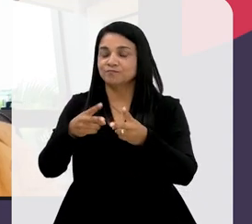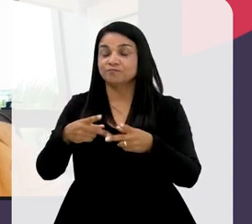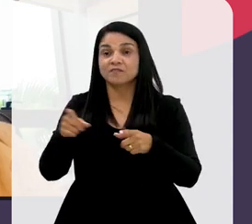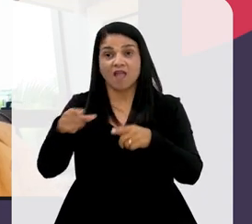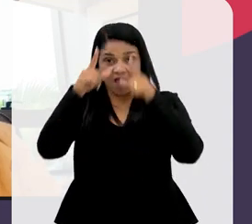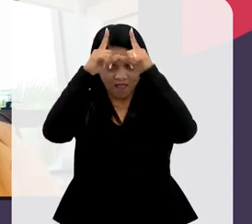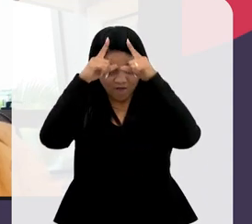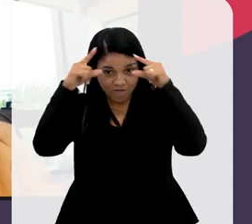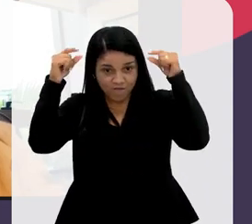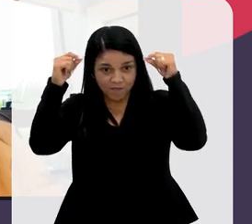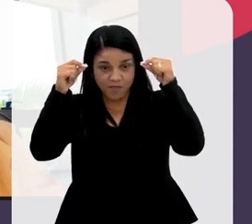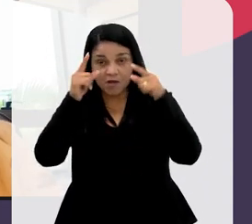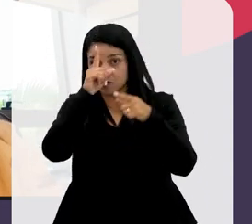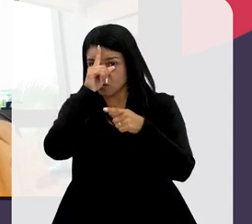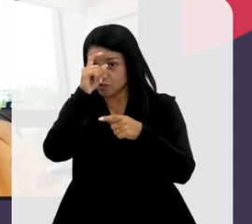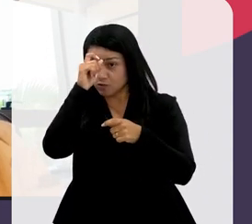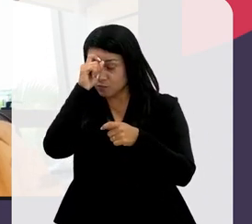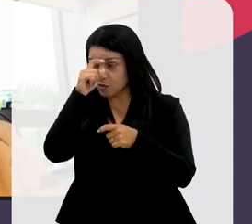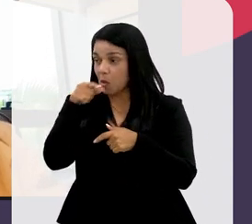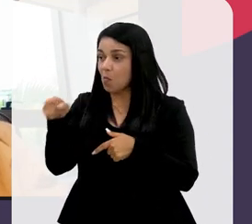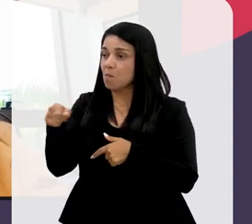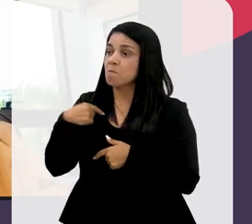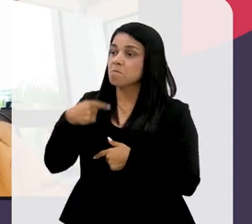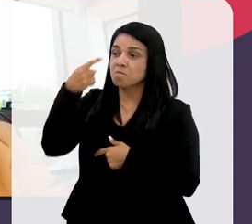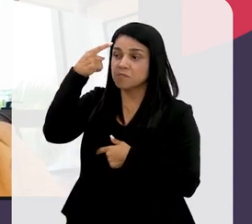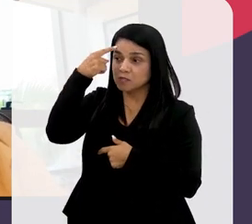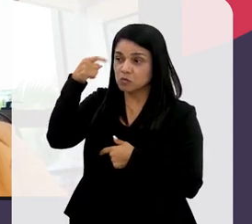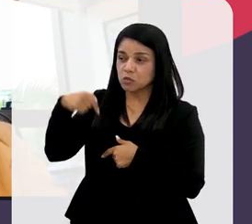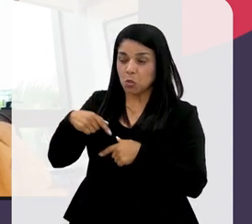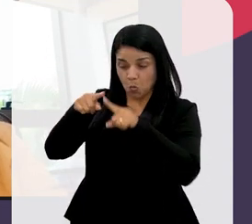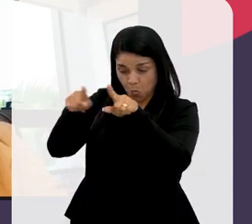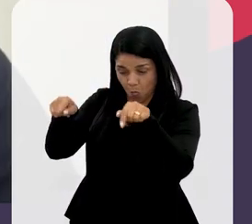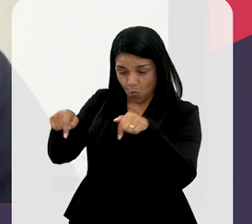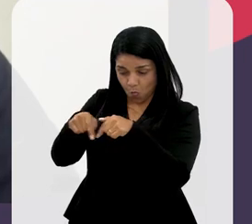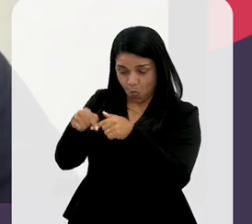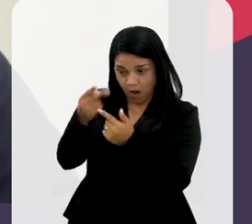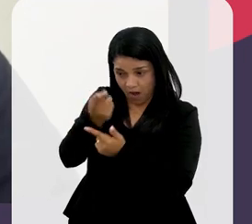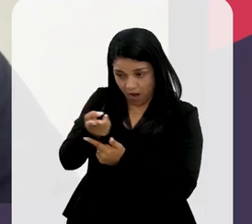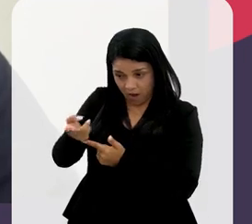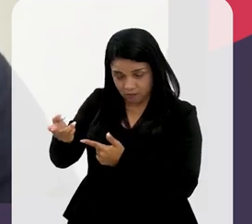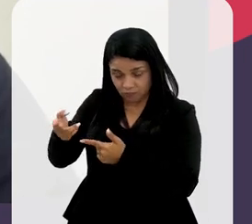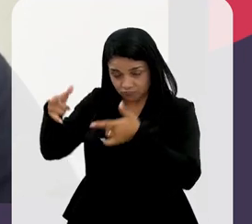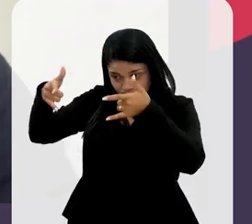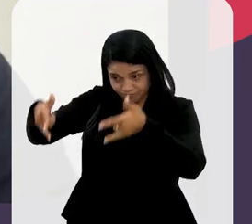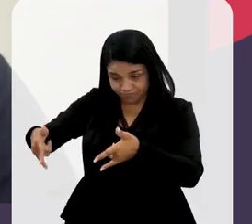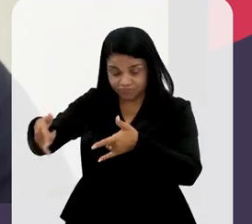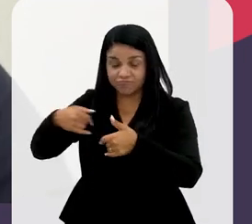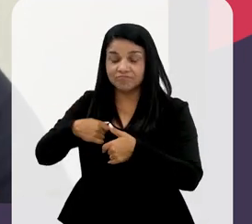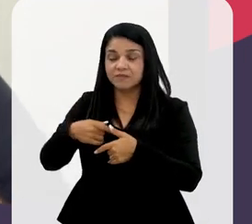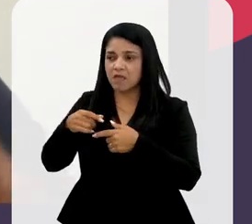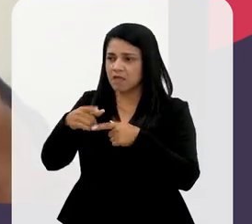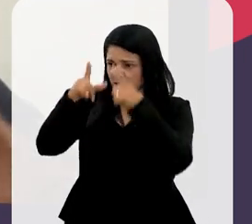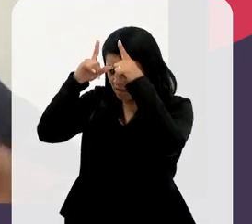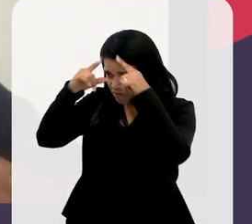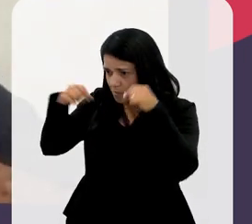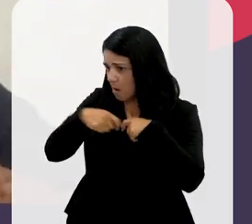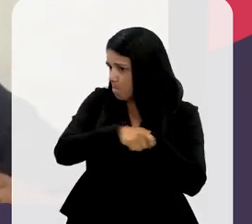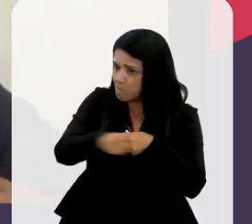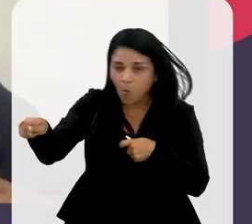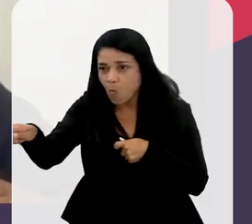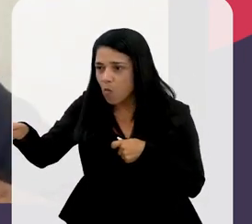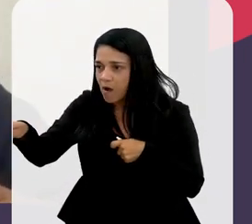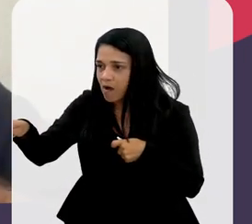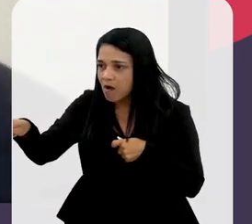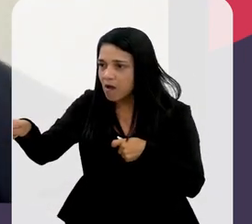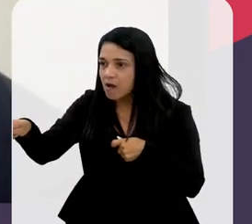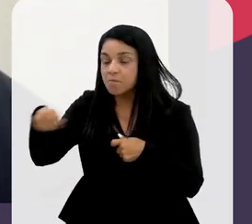frente. Mas até as enfermeiras do hospital acharam isso. Porque quando eu estava no quarto, teve uma enfermeira que abriu a porta